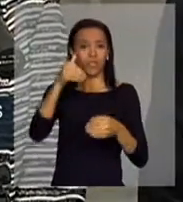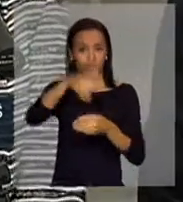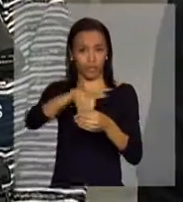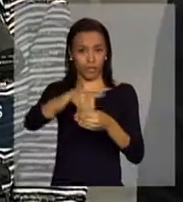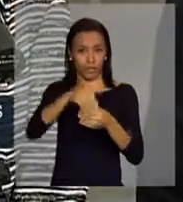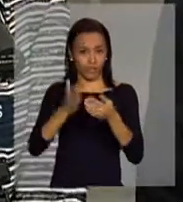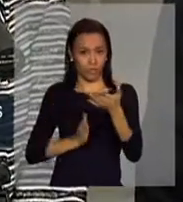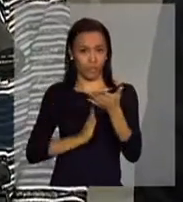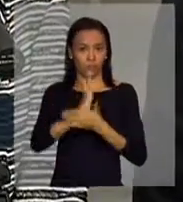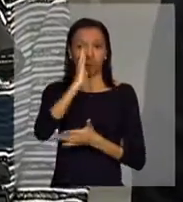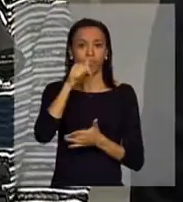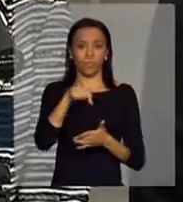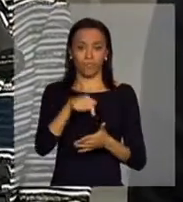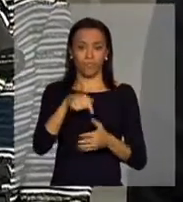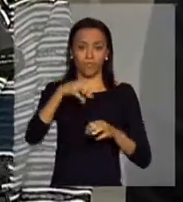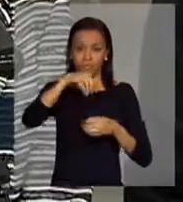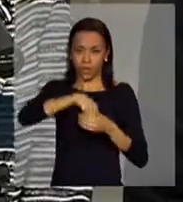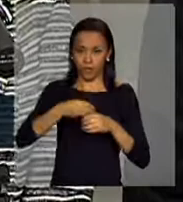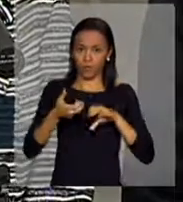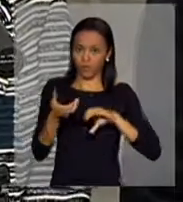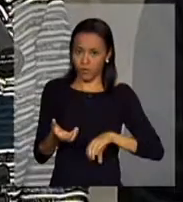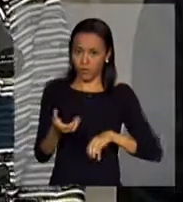Também apresentamos...